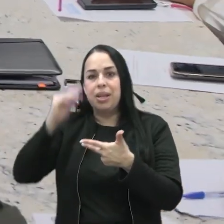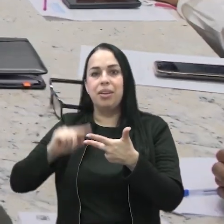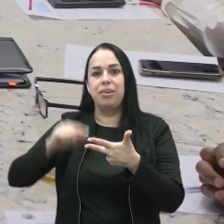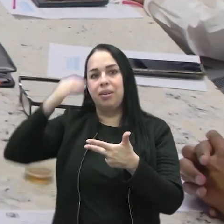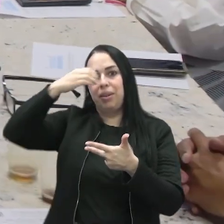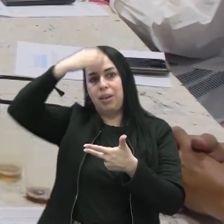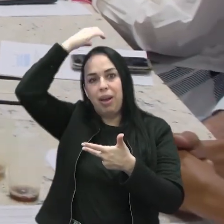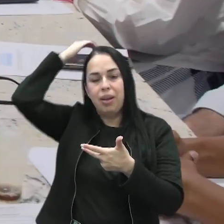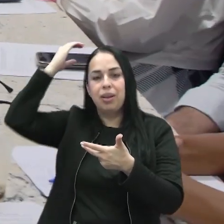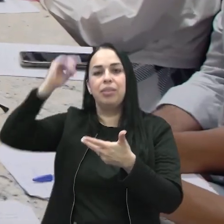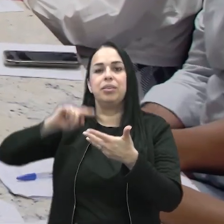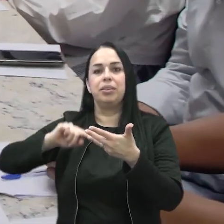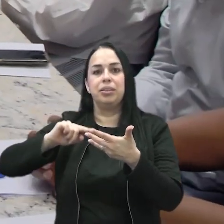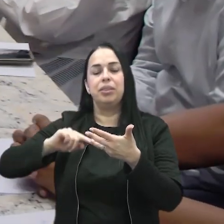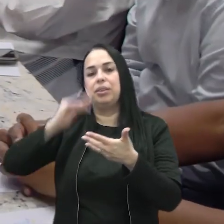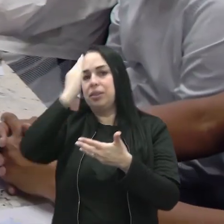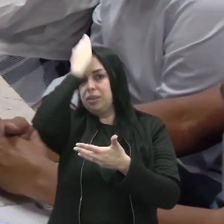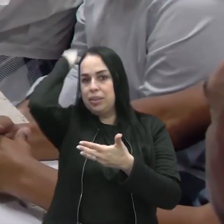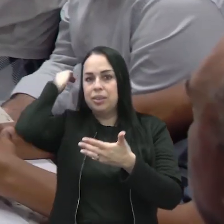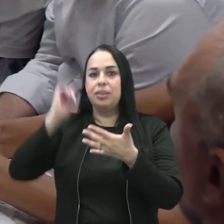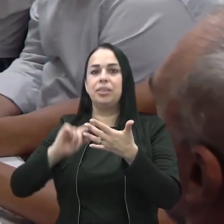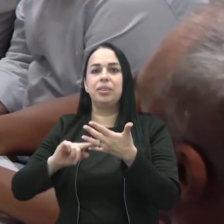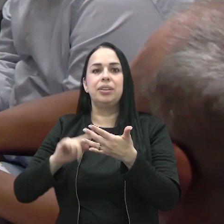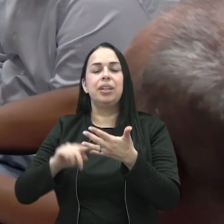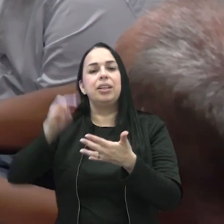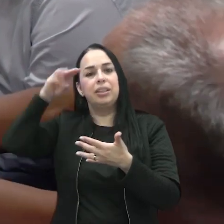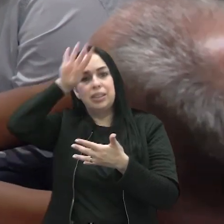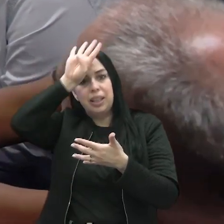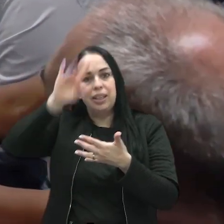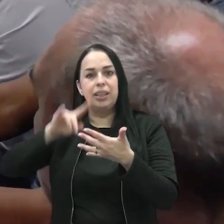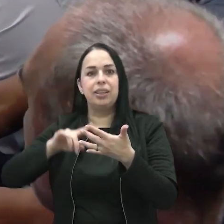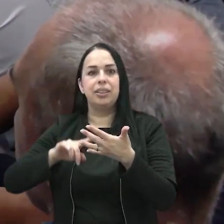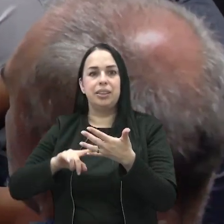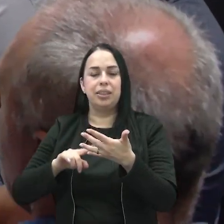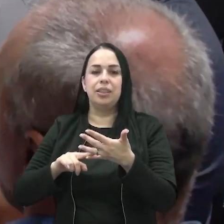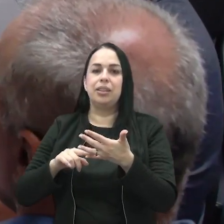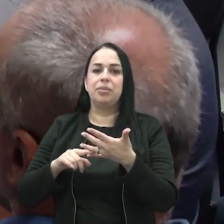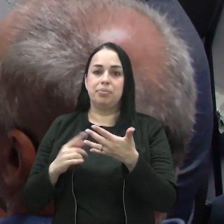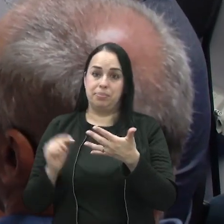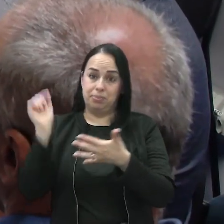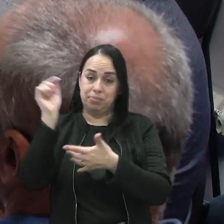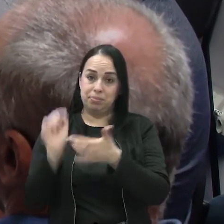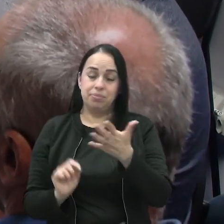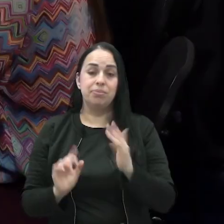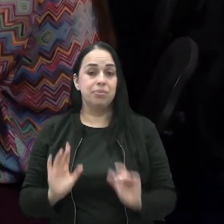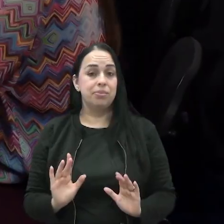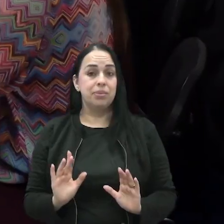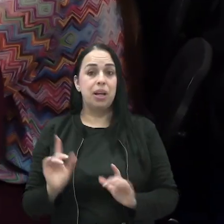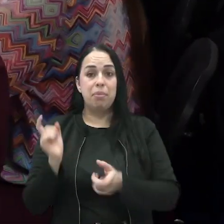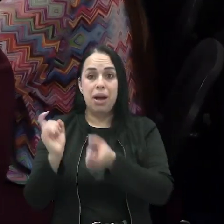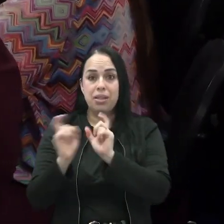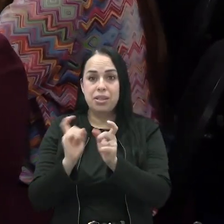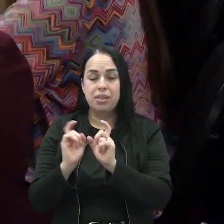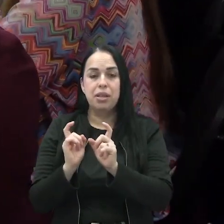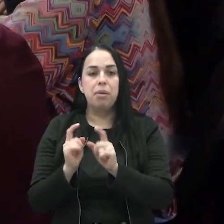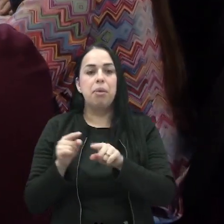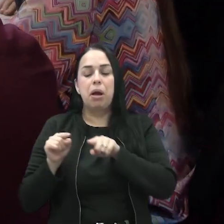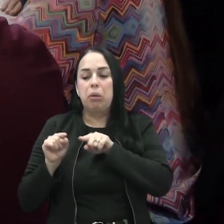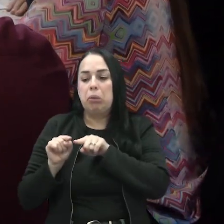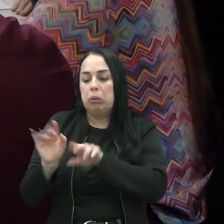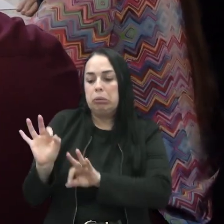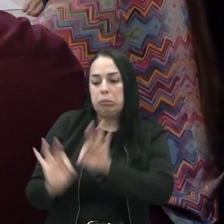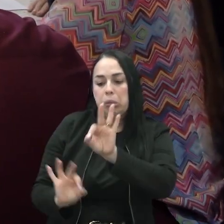Garcia, Cláudio Apolinário, Sidney Campos, Sena, Renato Santiago e Carlos Abranches. O encontro foi marcado